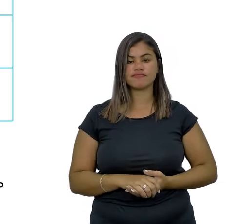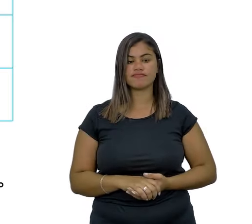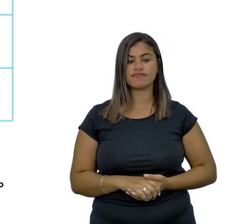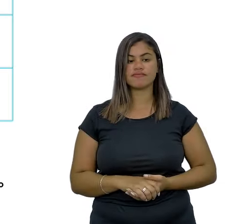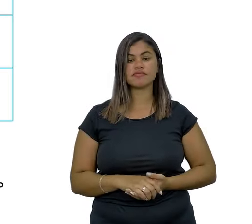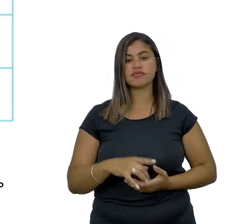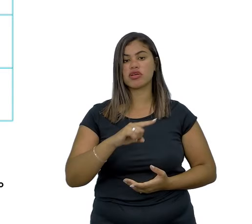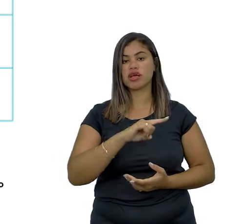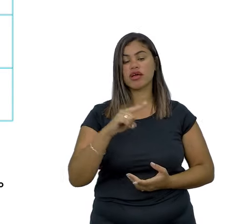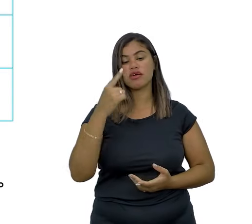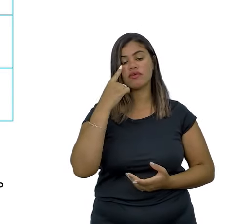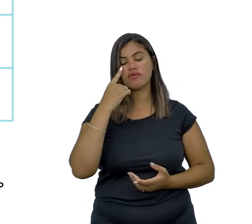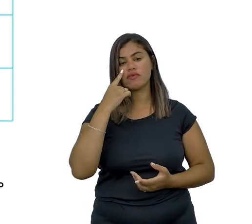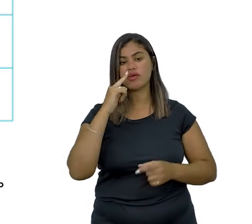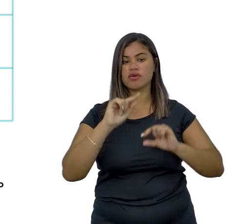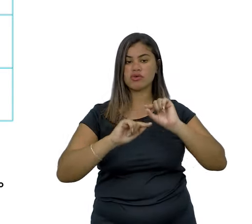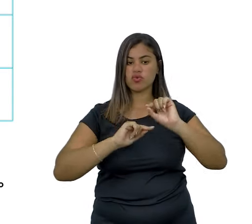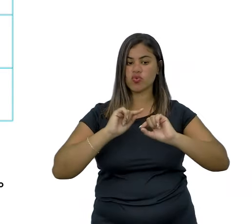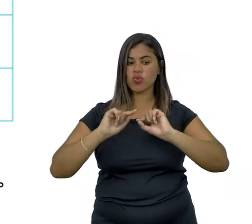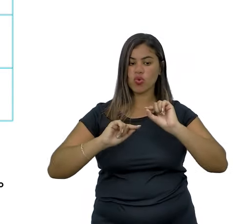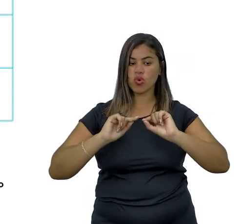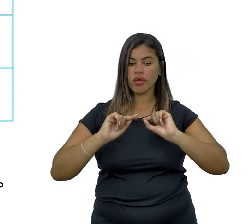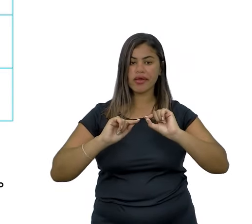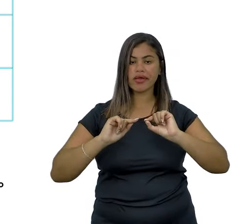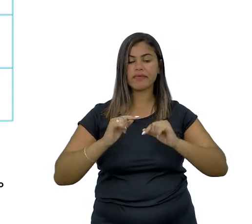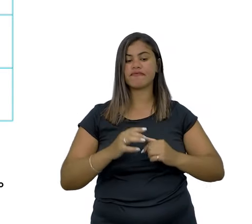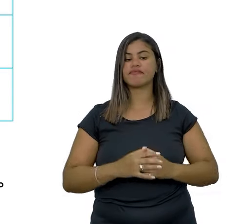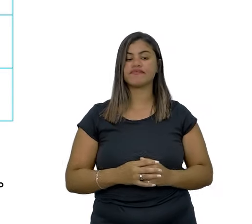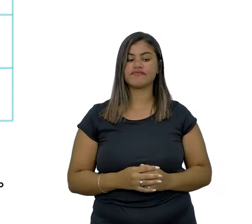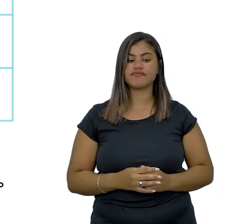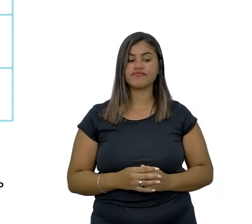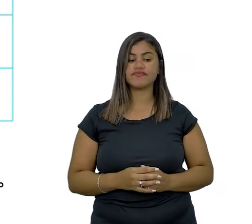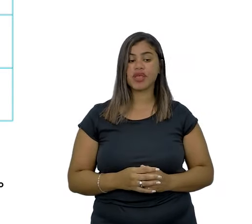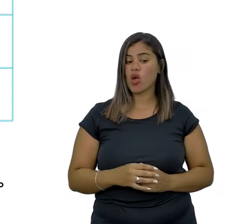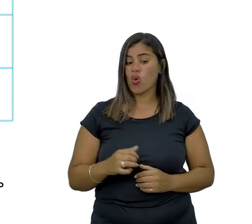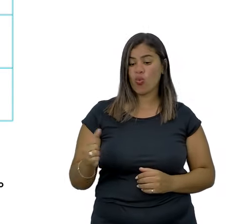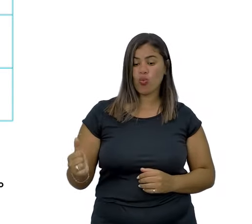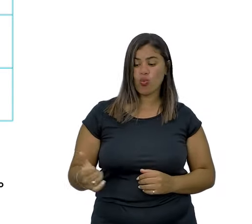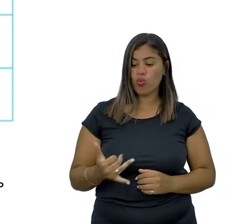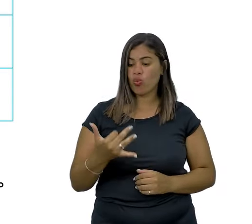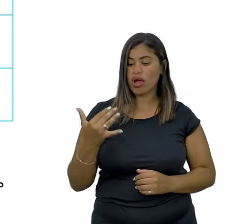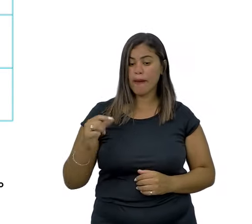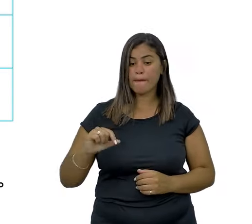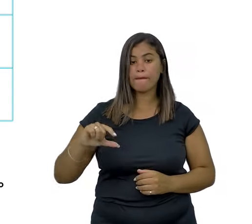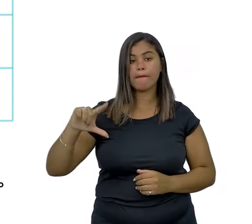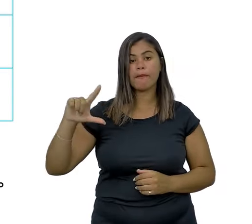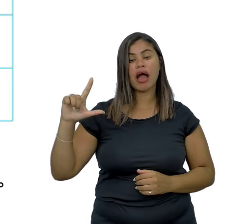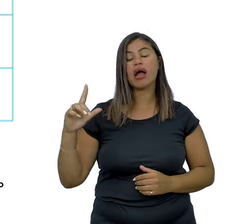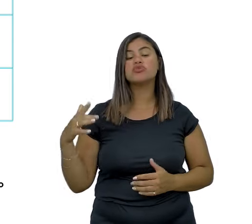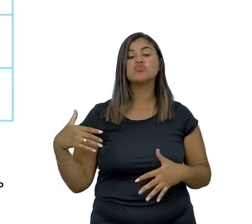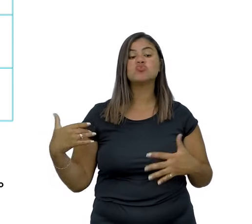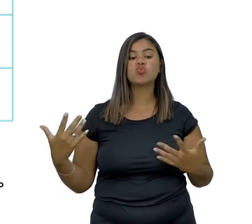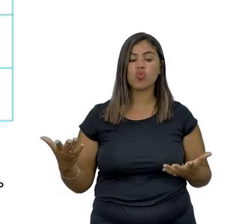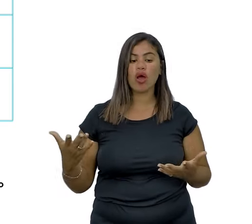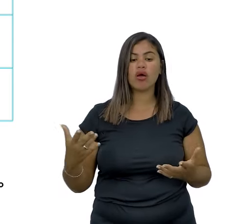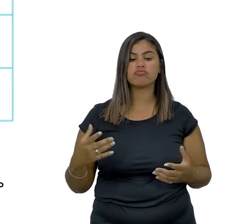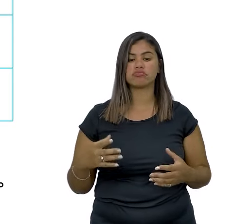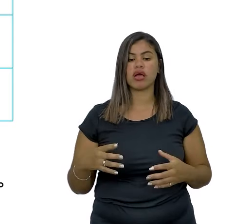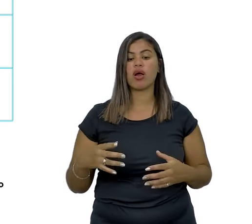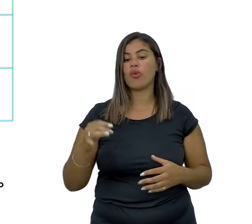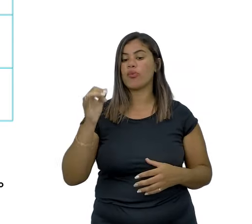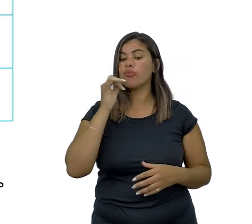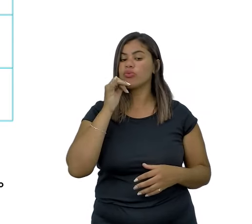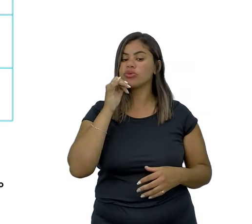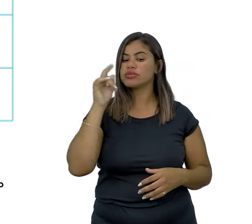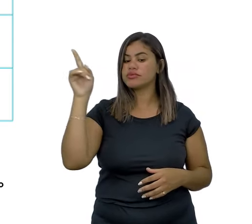elas vão observar qual é a maior quantidade, né, que no caso vai ser a bola de praia, ou